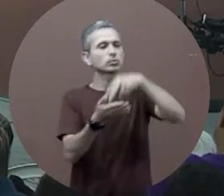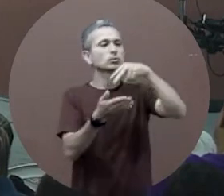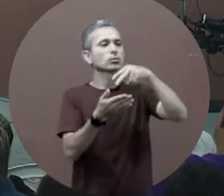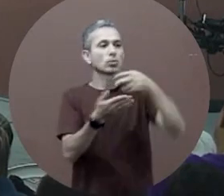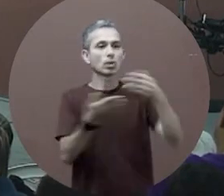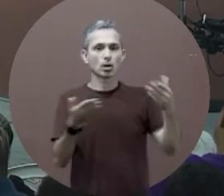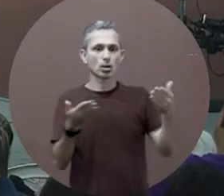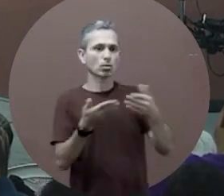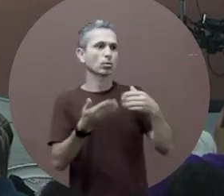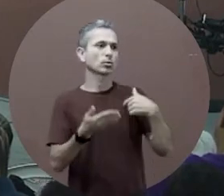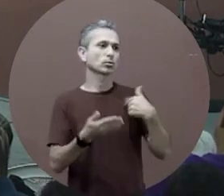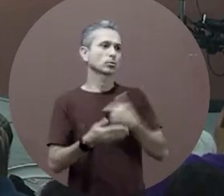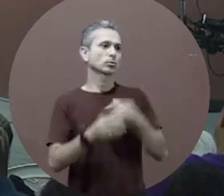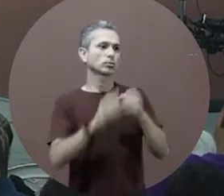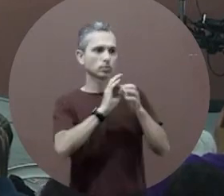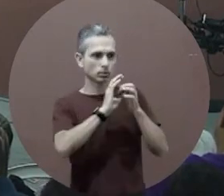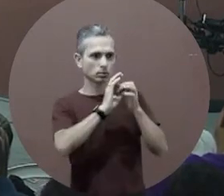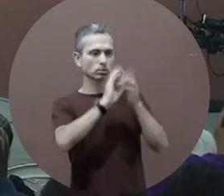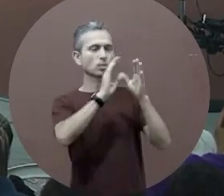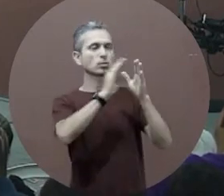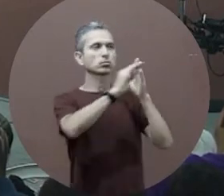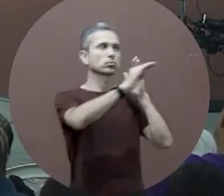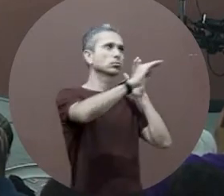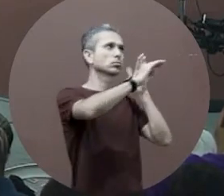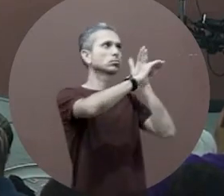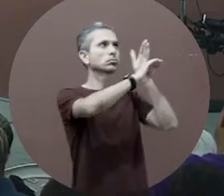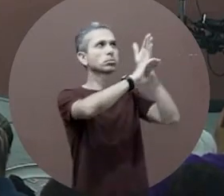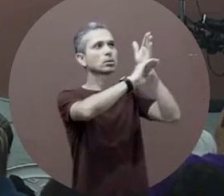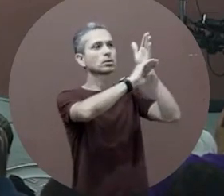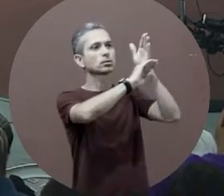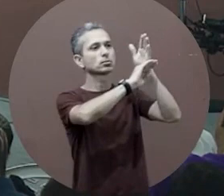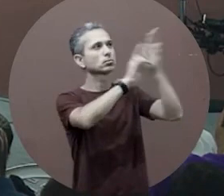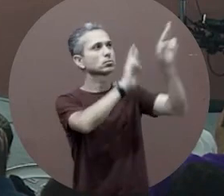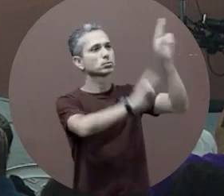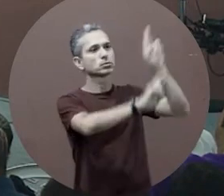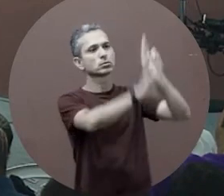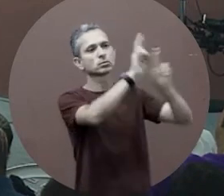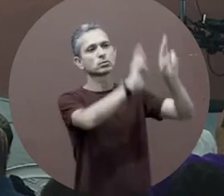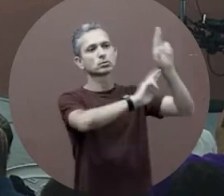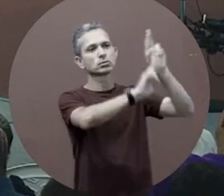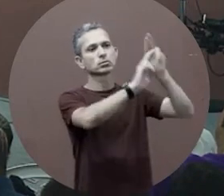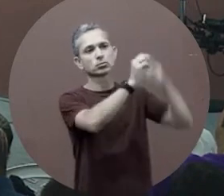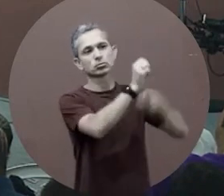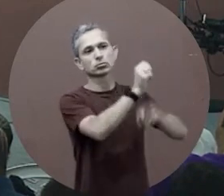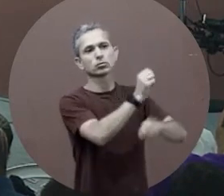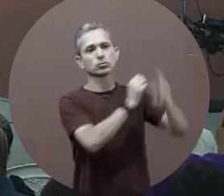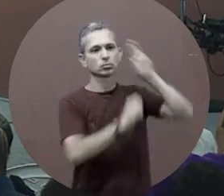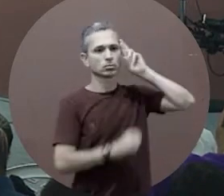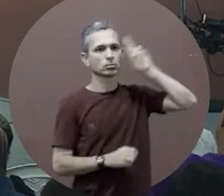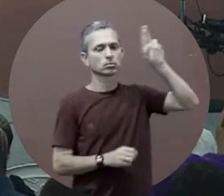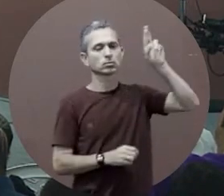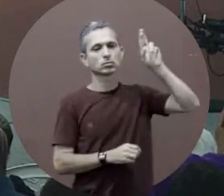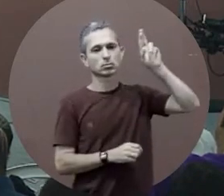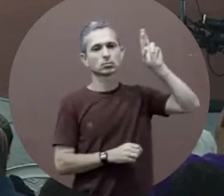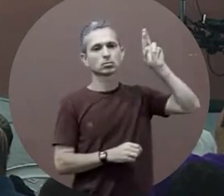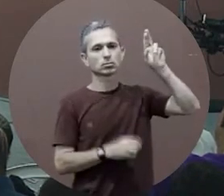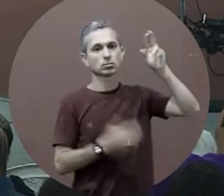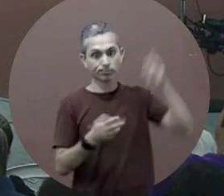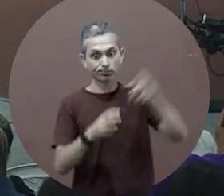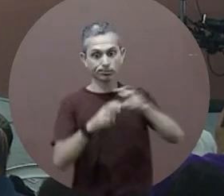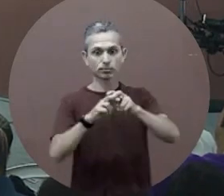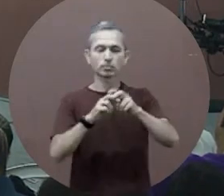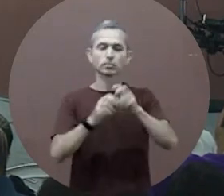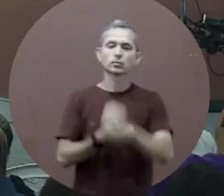a oportunidade de adentrarmos então a esse relacionamento profundo com o Senhor. Por isso ele diz, então